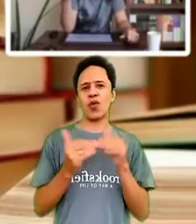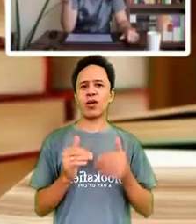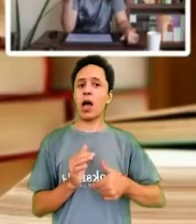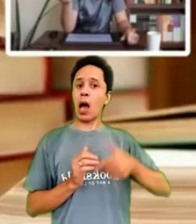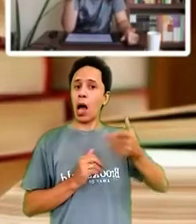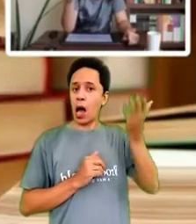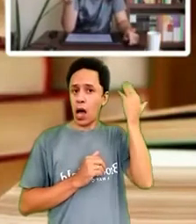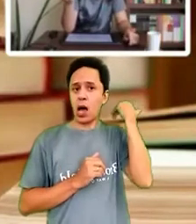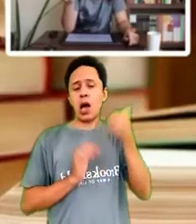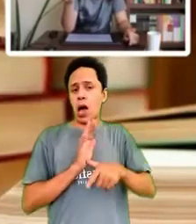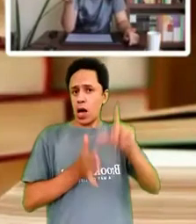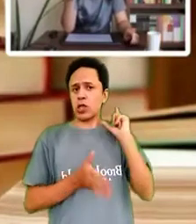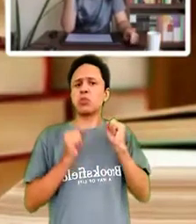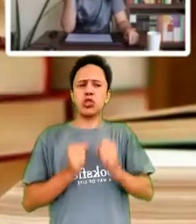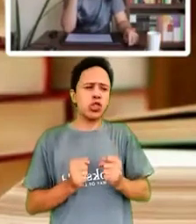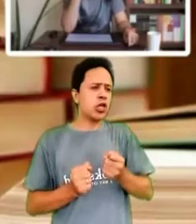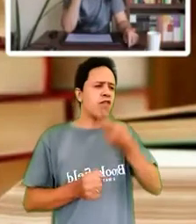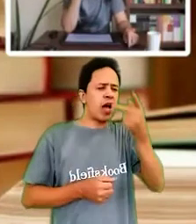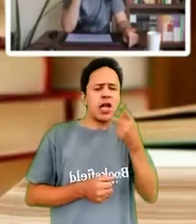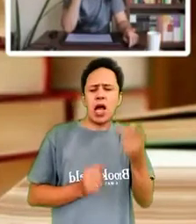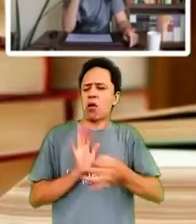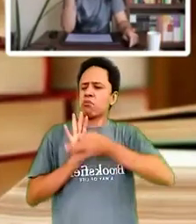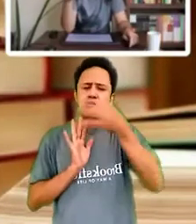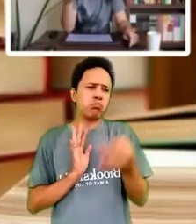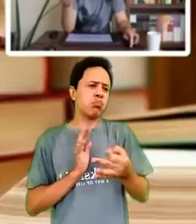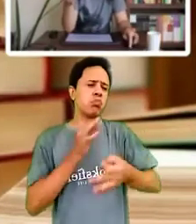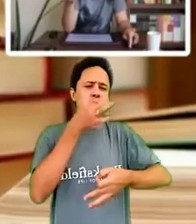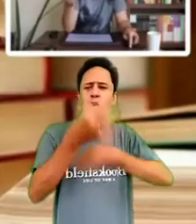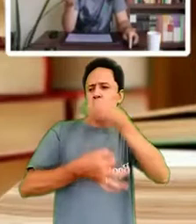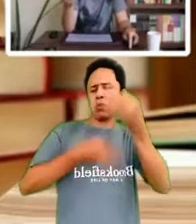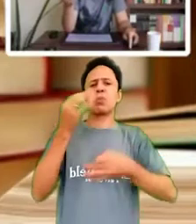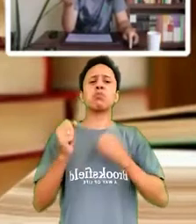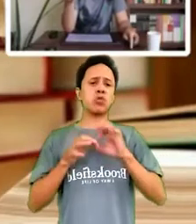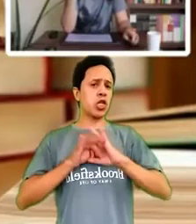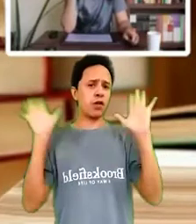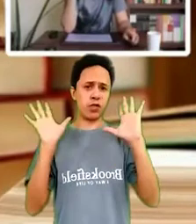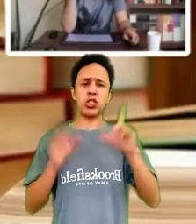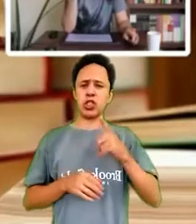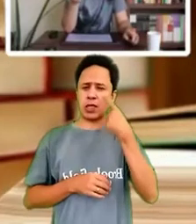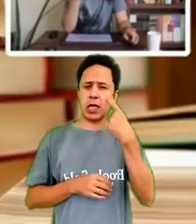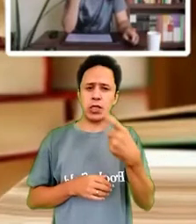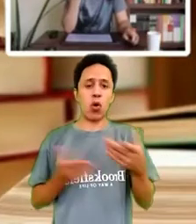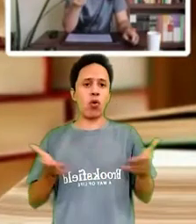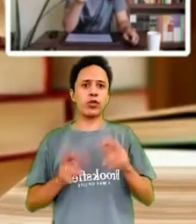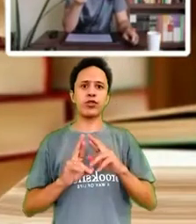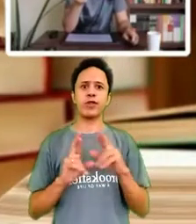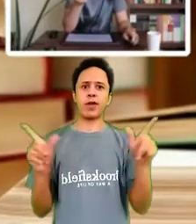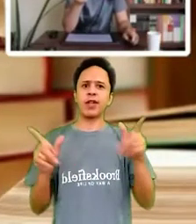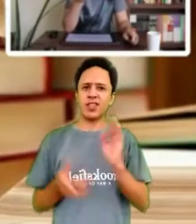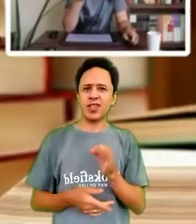comentar as coisas mais abertamente. E, assim, a gente tinha interesse nessas coisas. Hoje em dia está